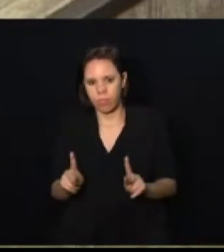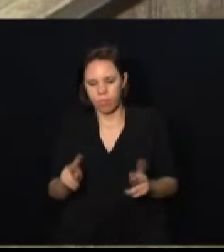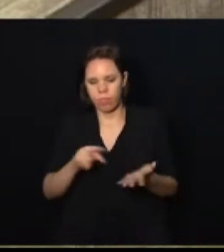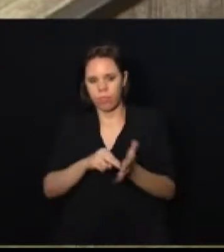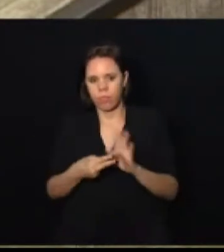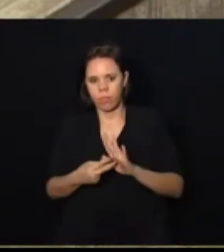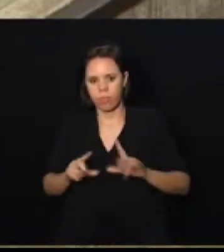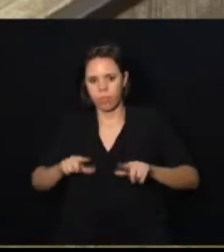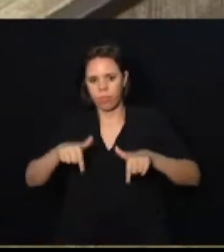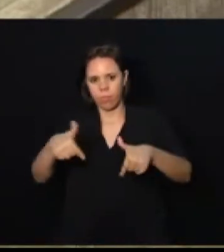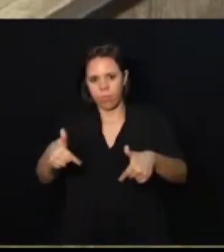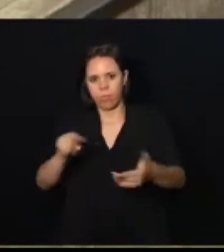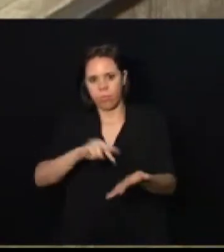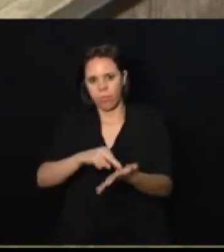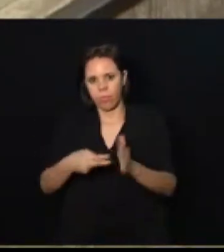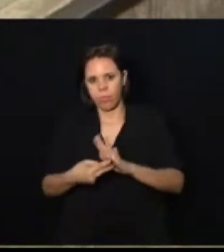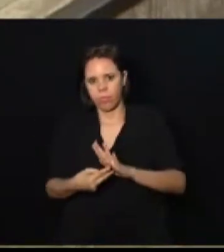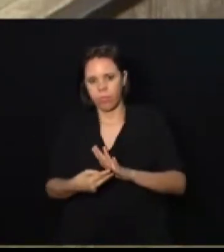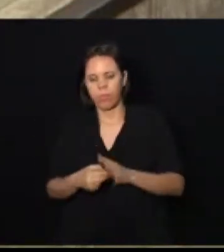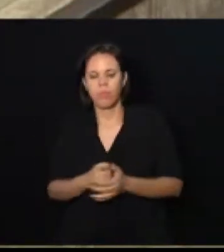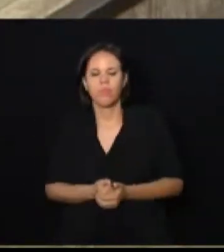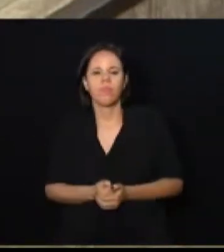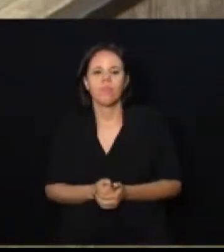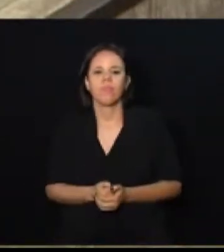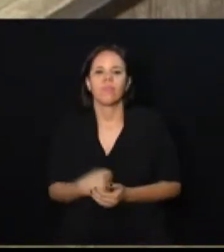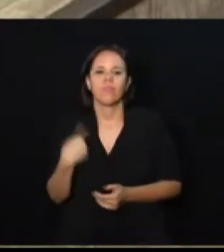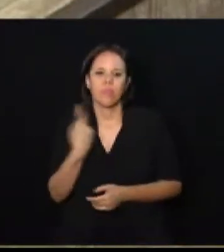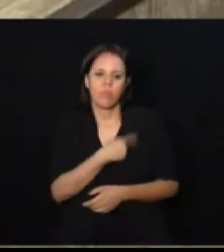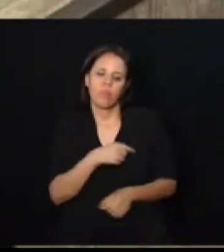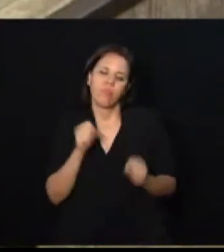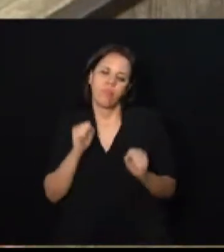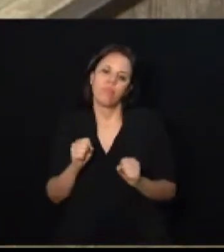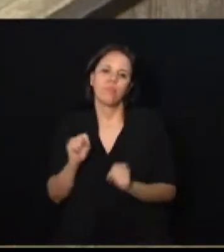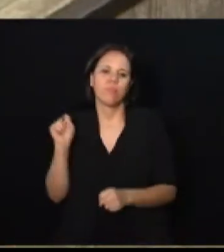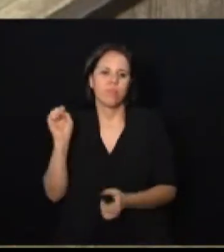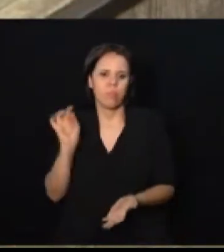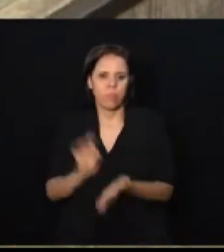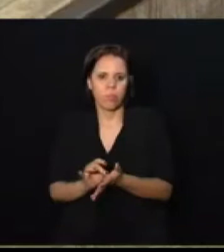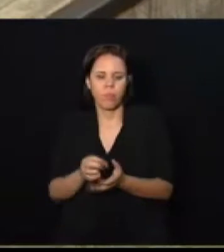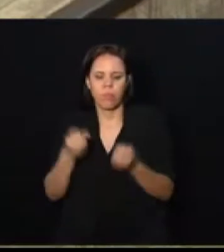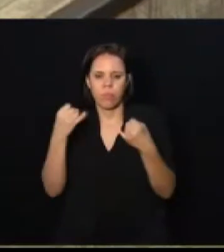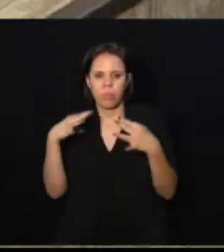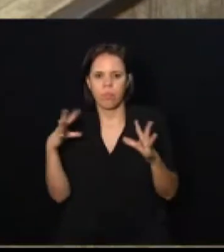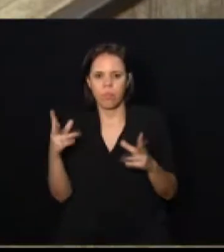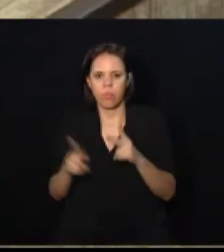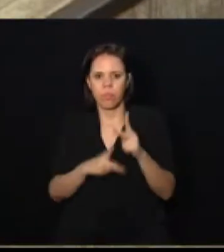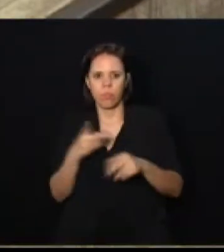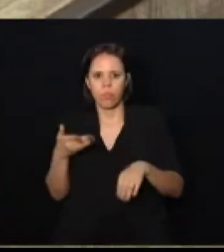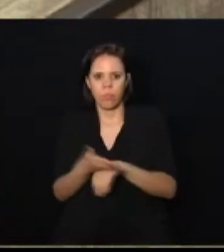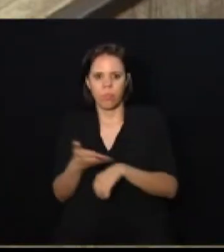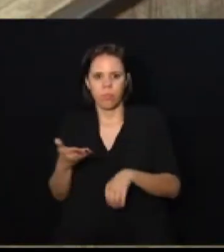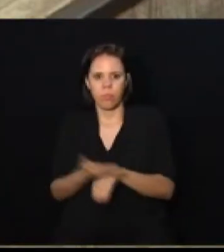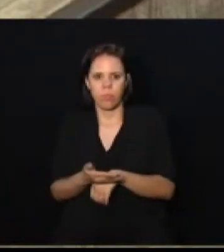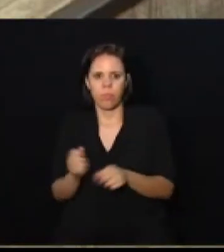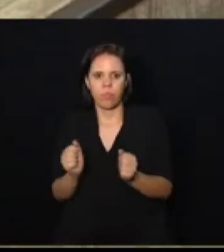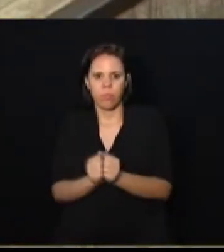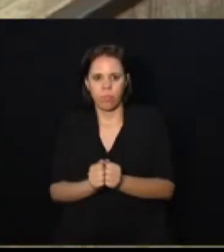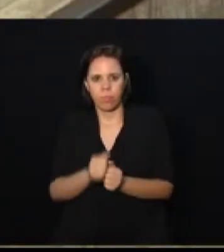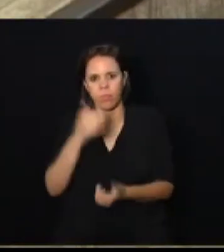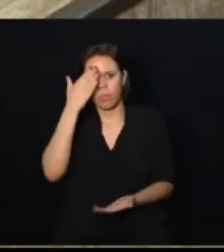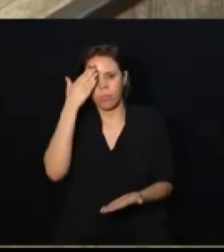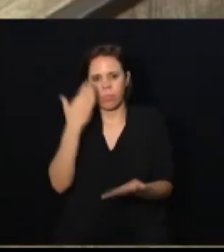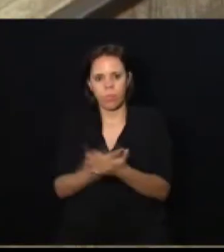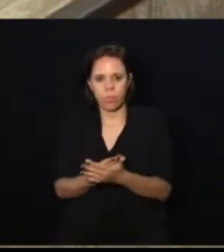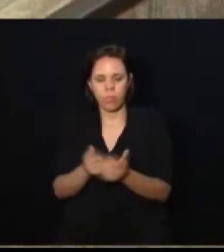uma ação de paz mas que um grito de paz uma ação de passar que nós possamos realmente como foi dito por todos que participaram nos juntar e